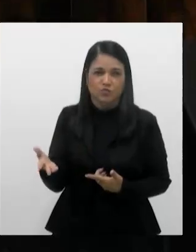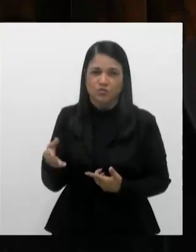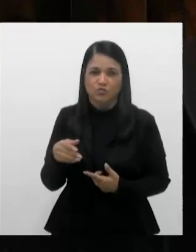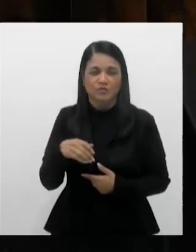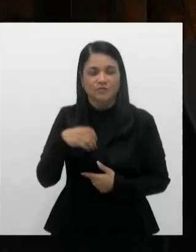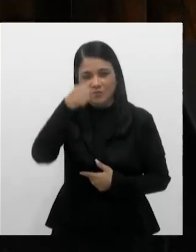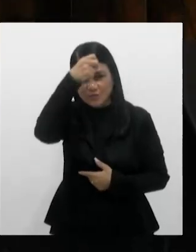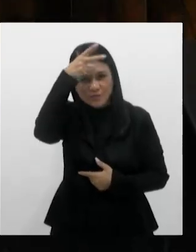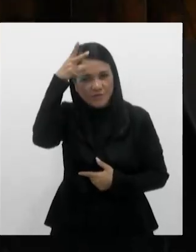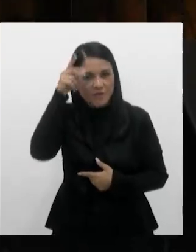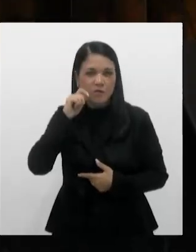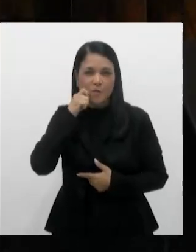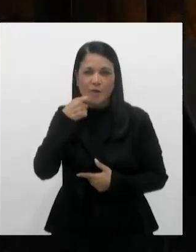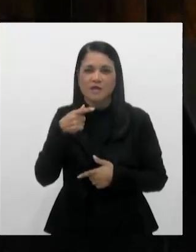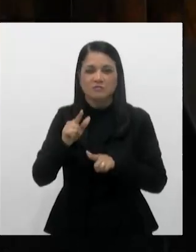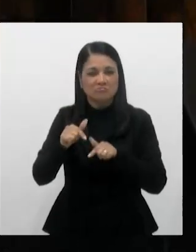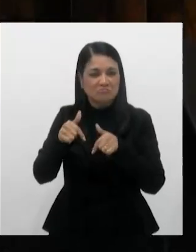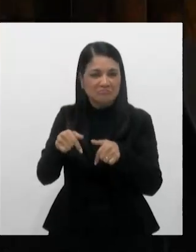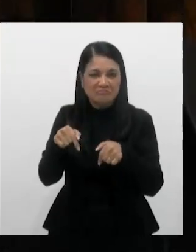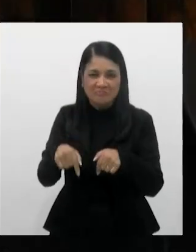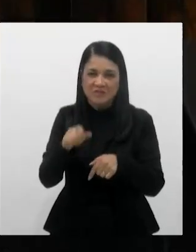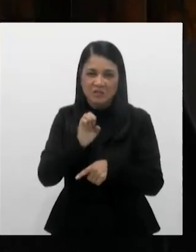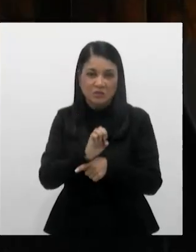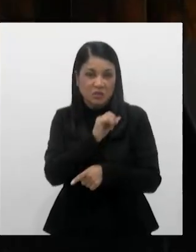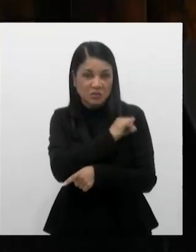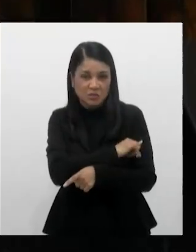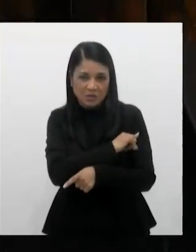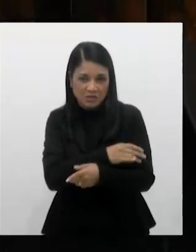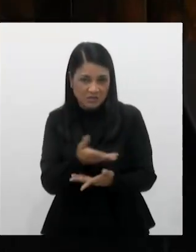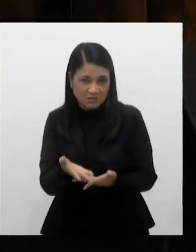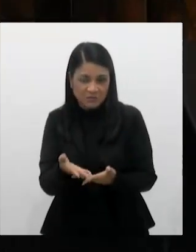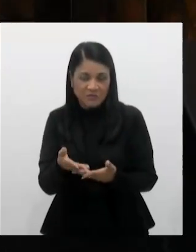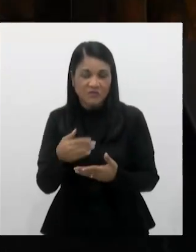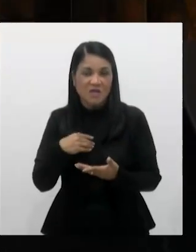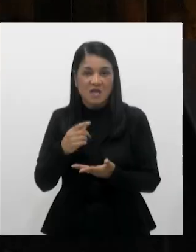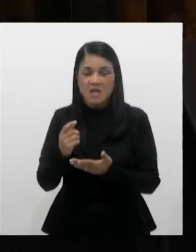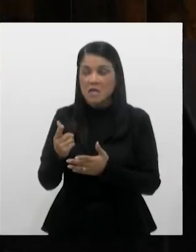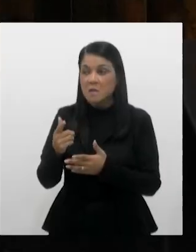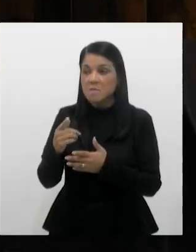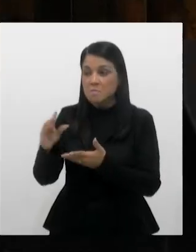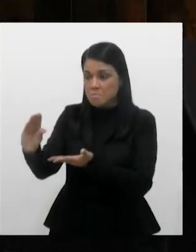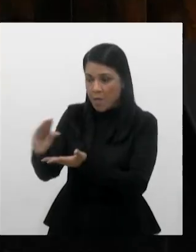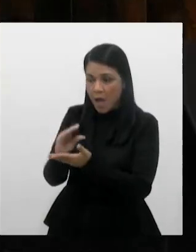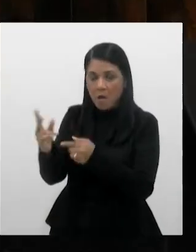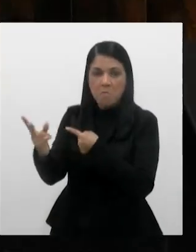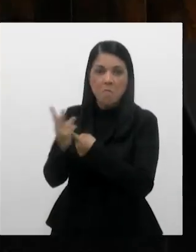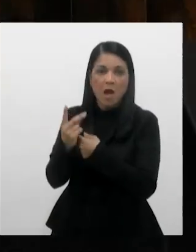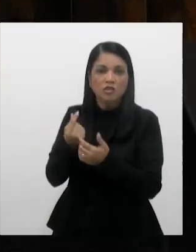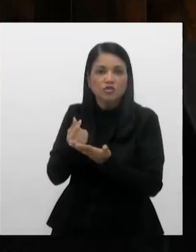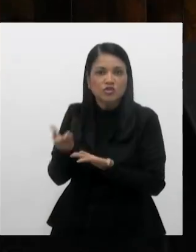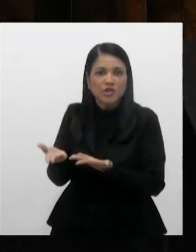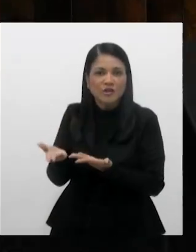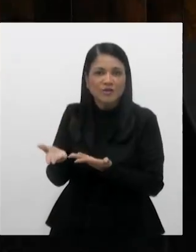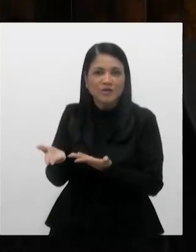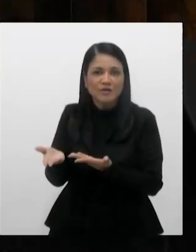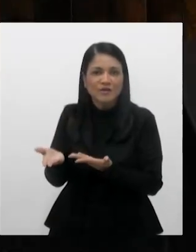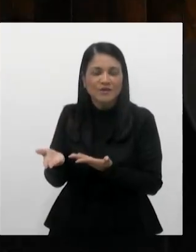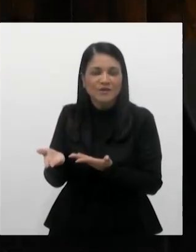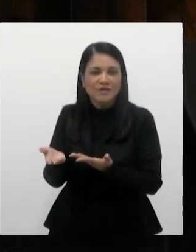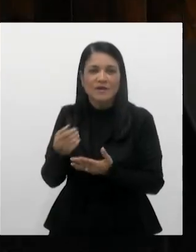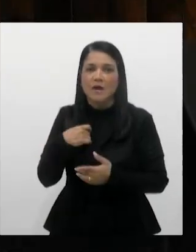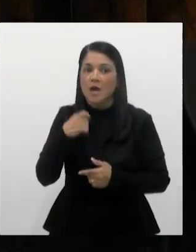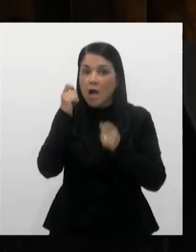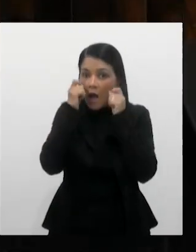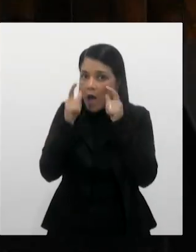Rio de Janeiro. Ele vive de empréstimos, bom administrador não pega empréstimo, vários empréstimos, e pior, se atentem,